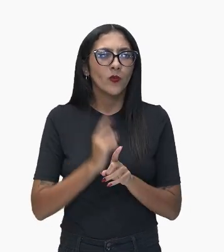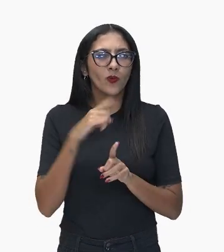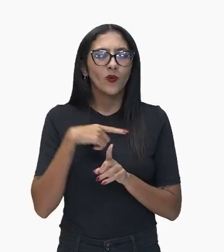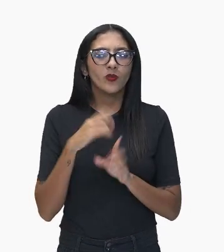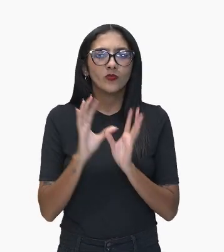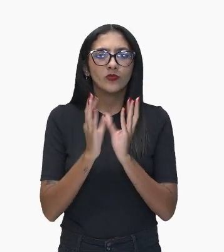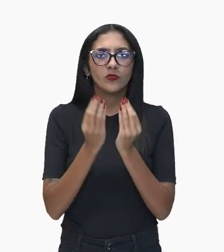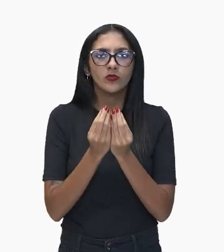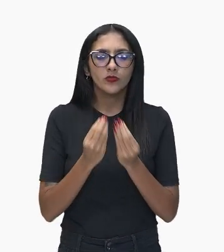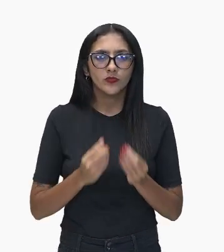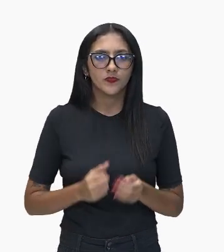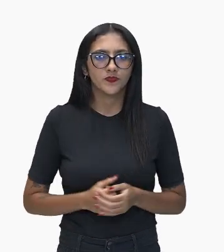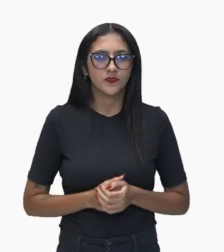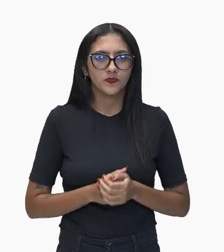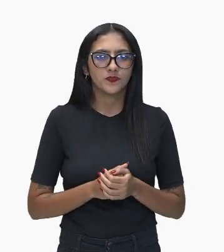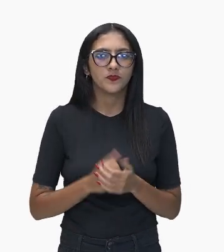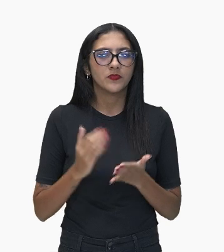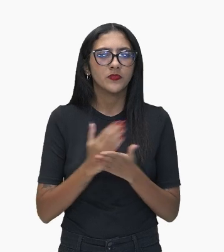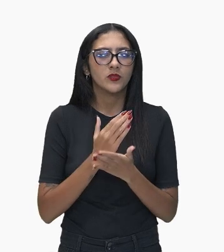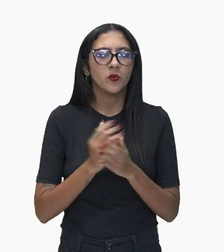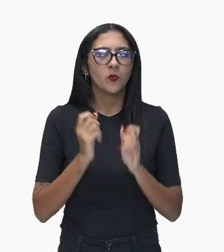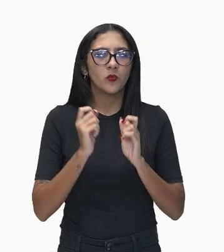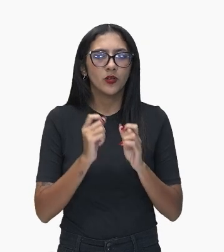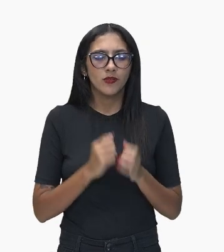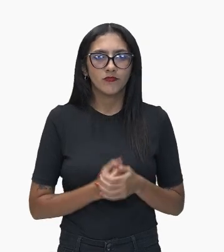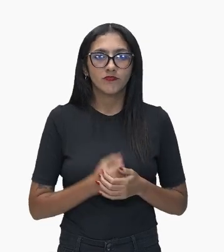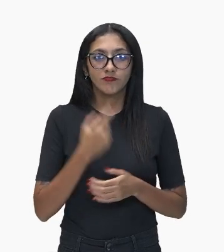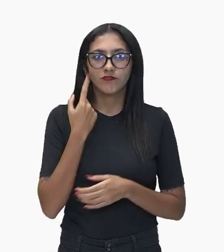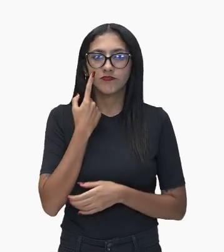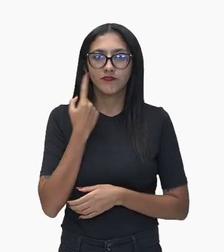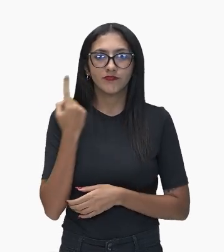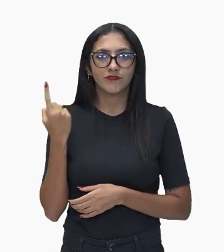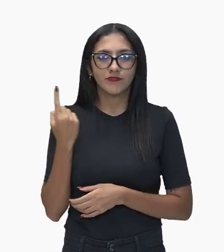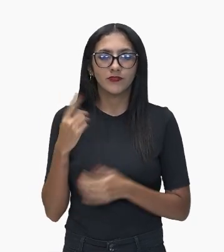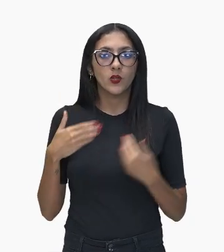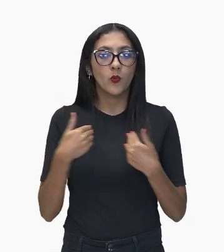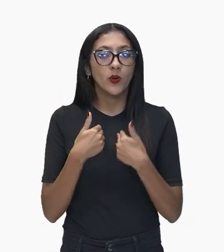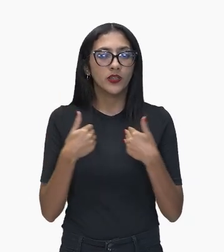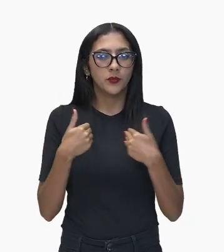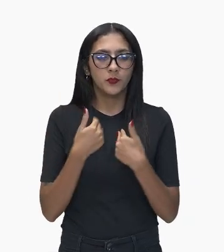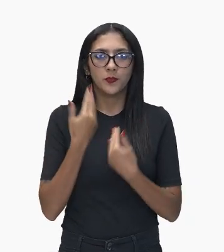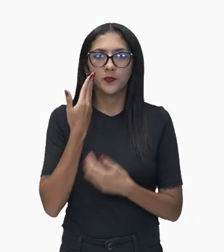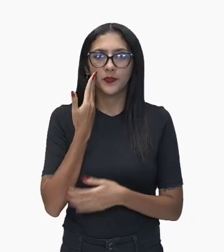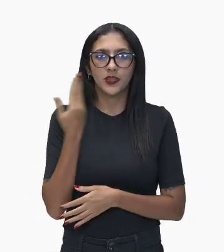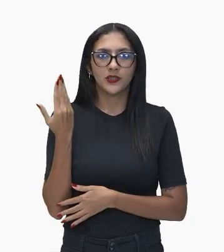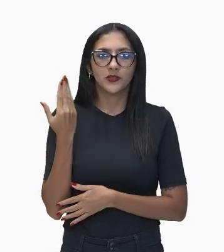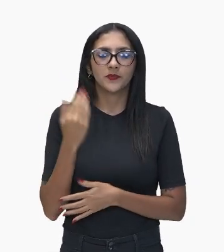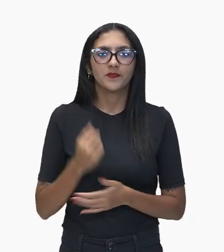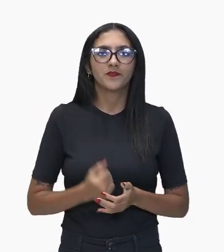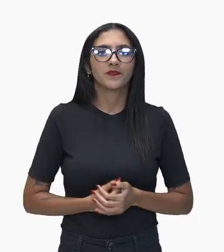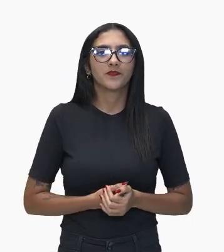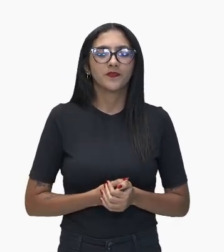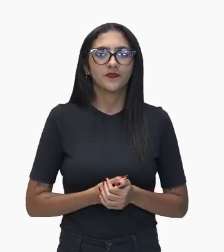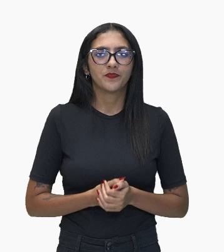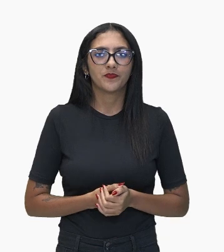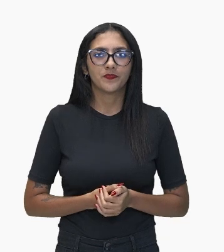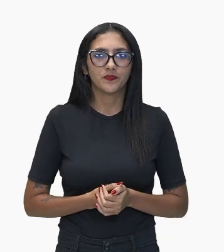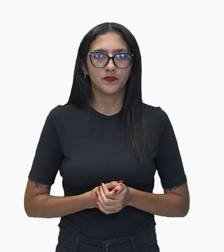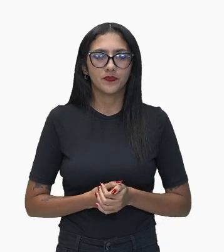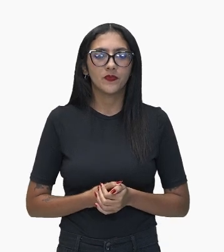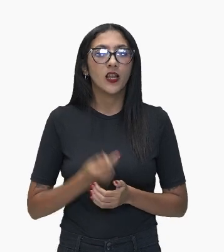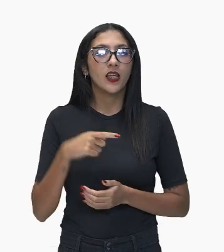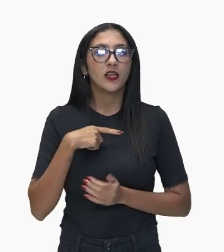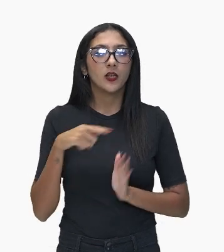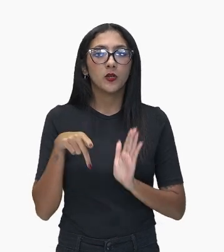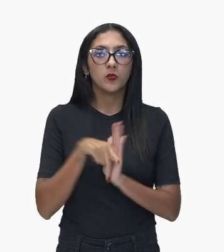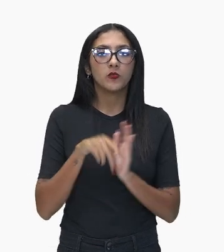nos artrópodes. Então, a quitina, olhem só a molécula da quitina. É um polissacarídeo estrutural,